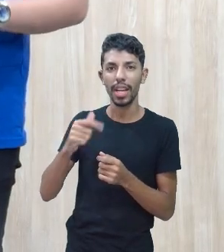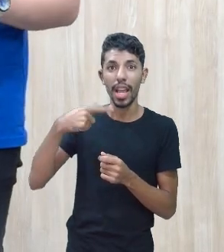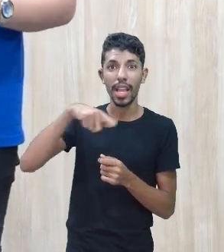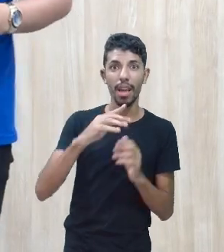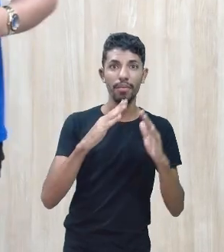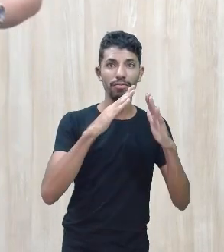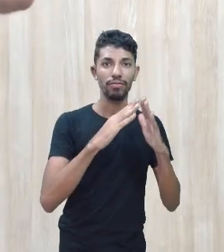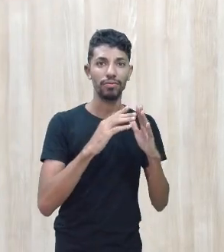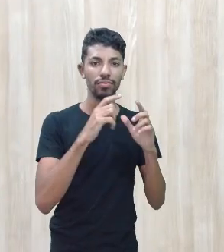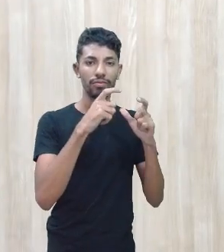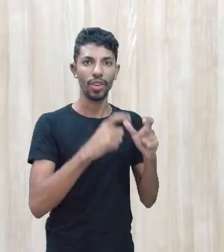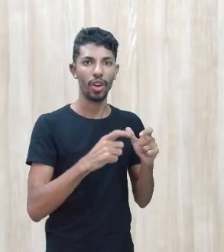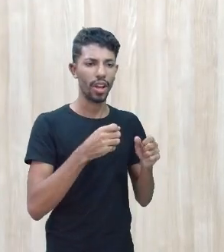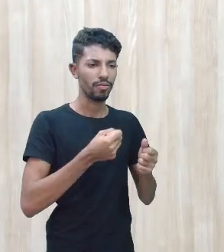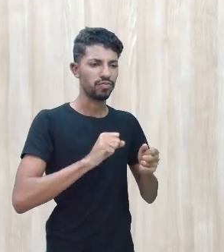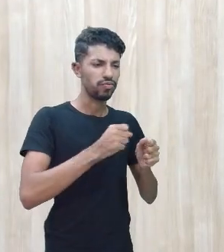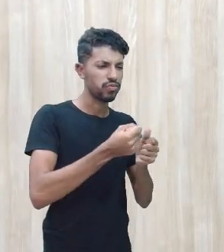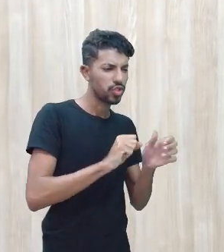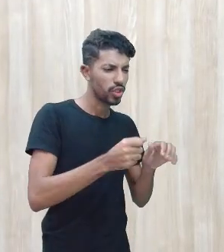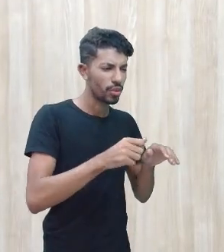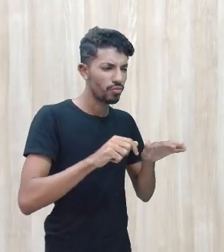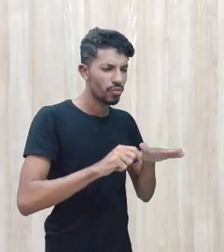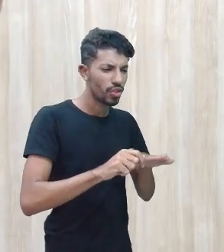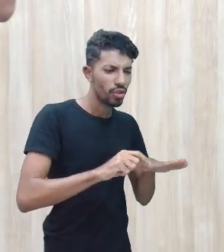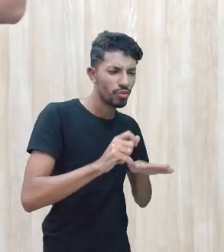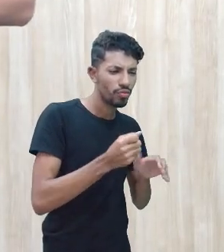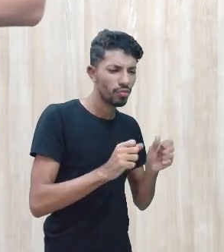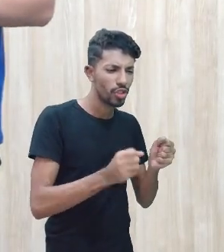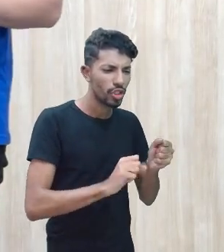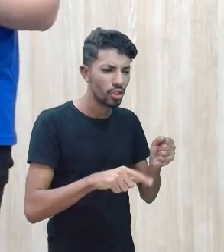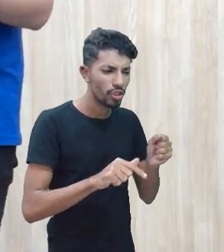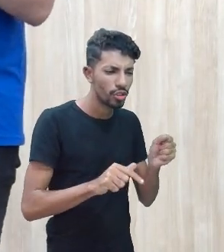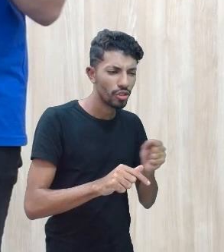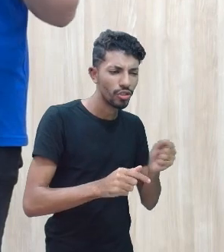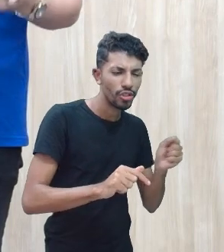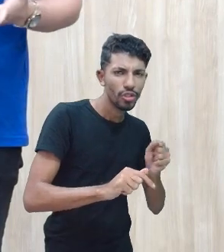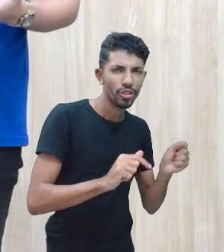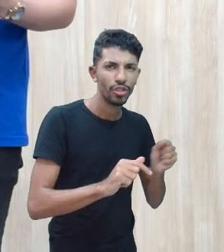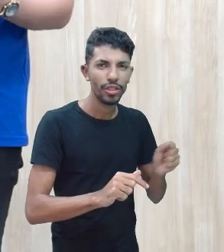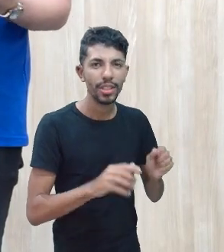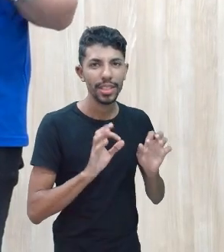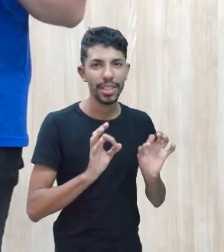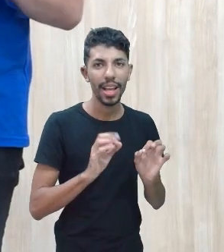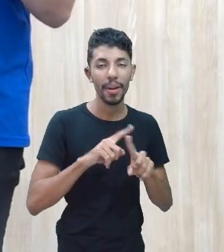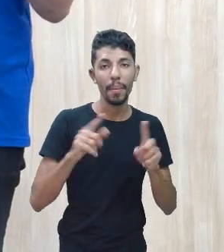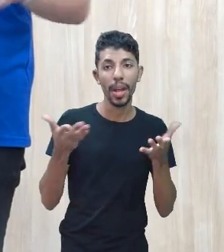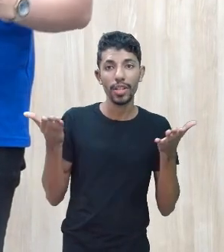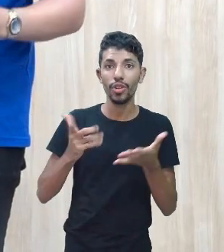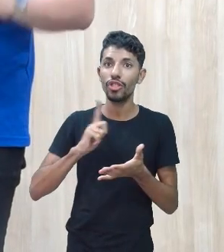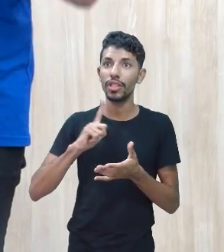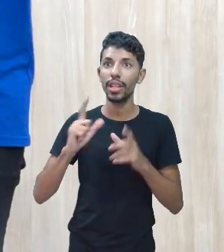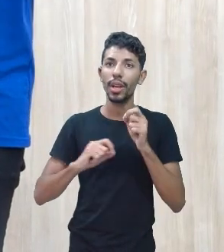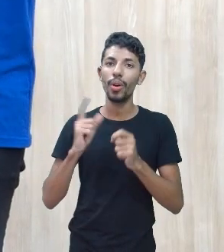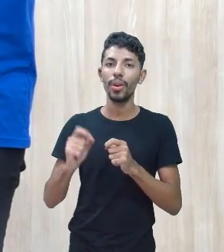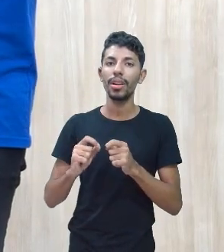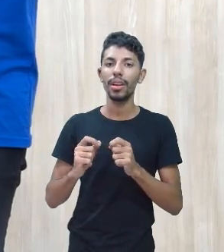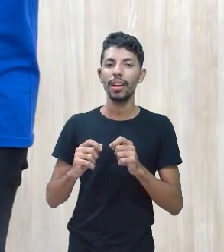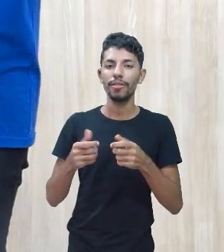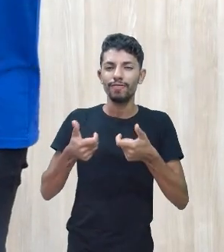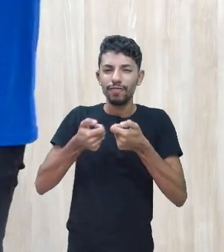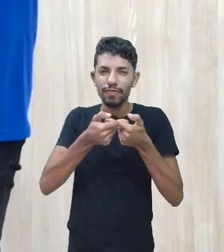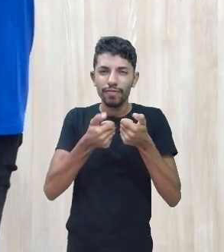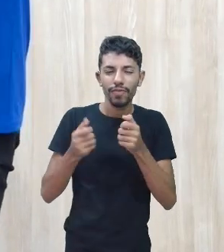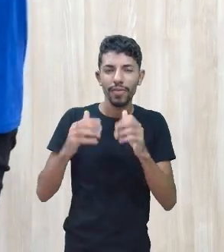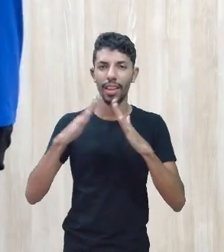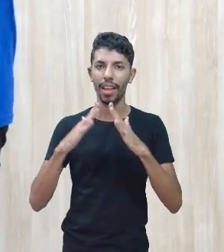meu câmera também. E aí, hoje a gente tem os videogames em casa, a gente não tem tempo para estar em casa, mas tem os videogames lá,